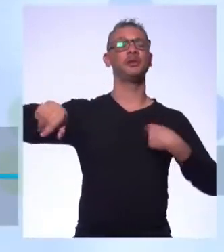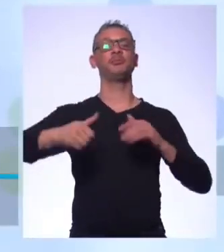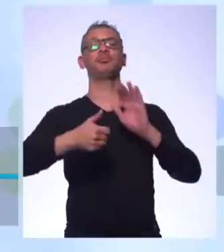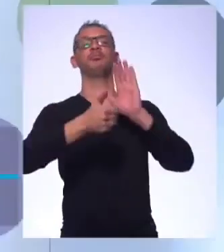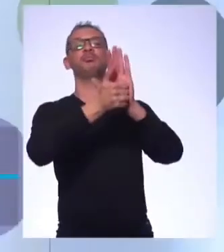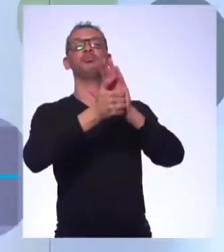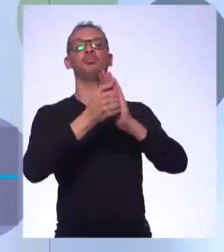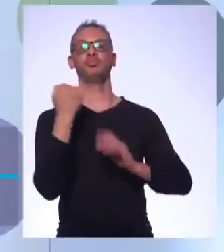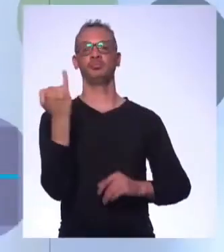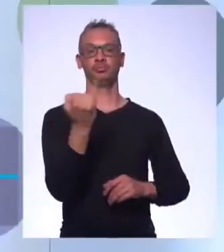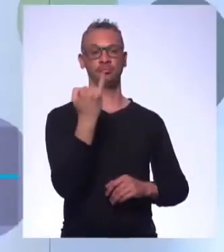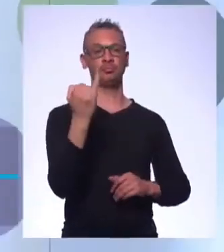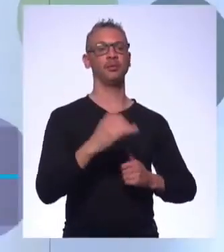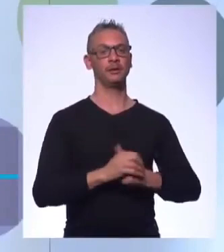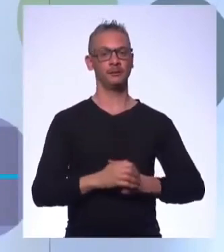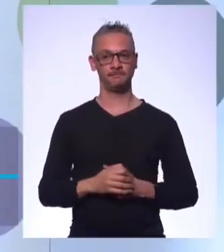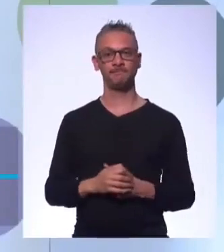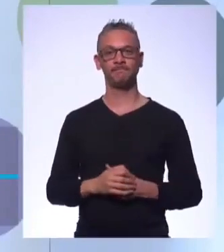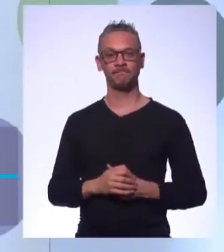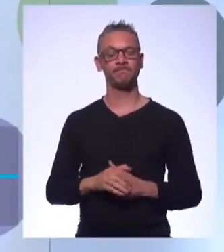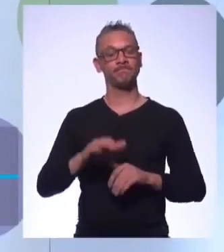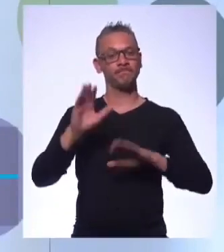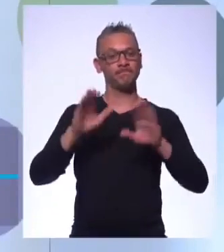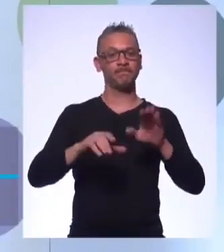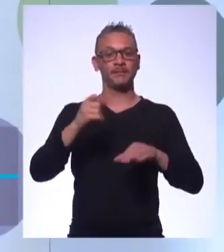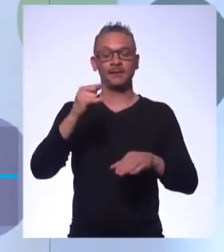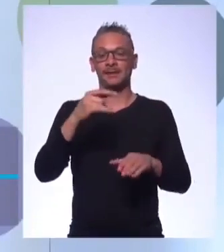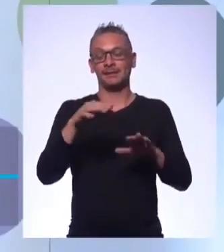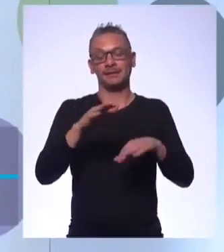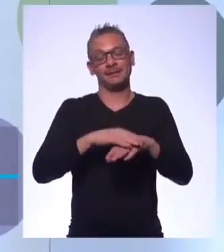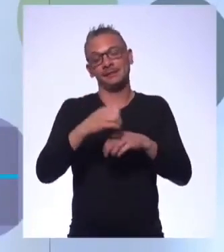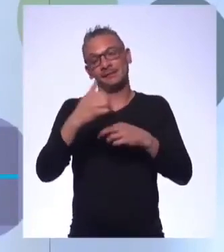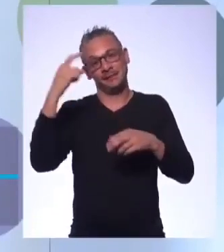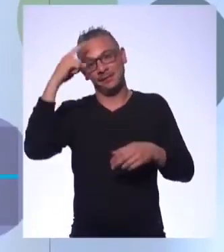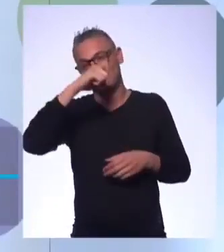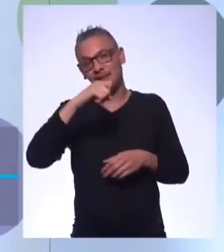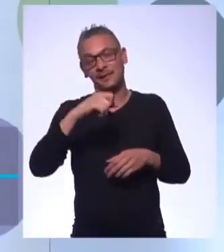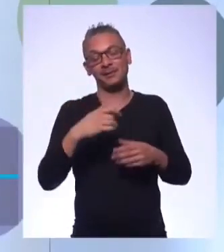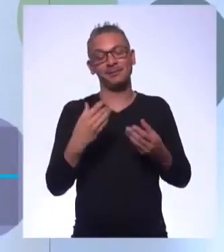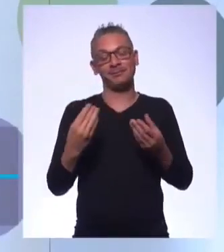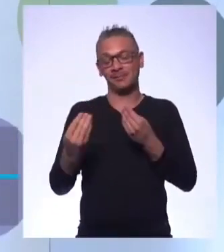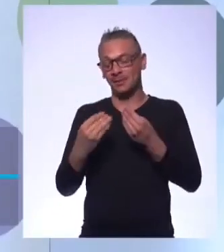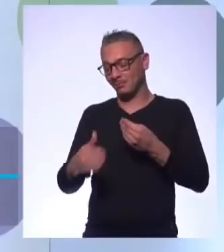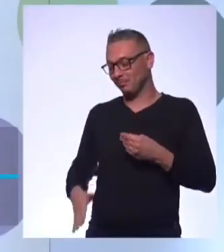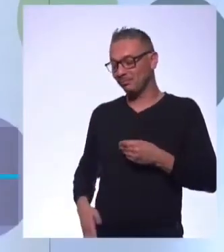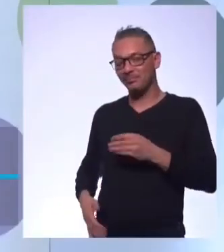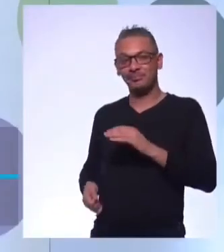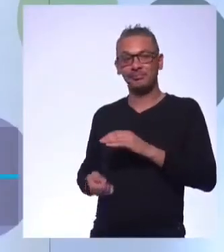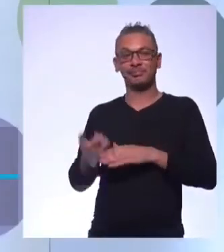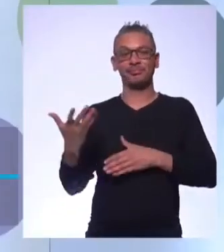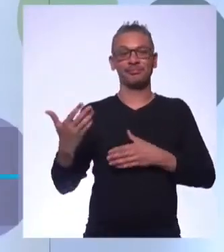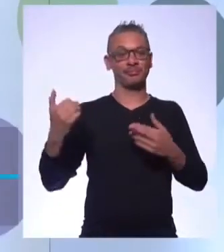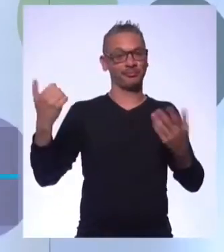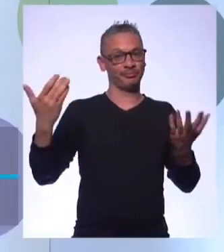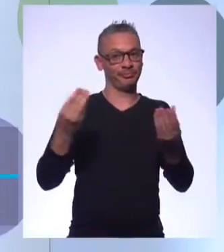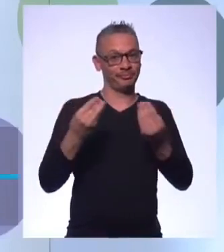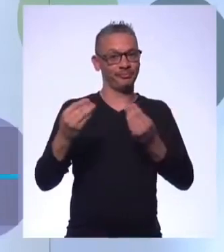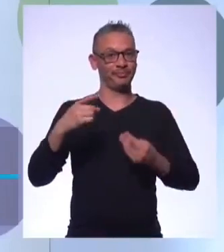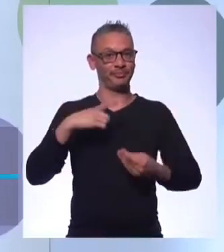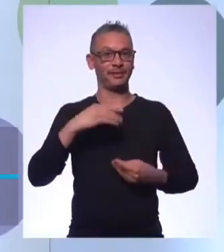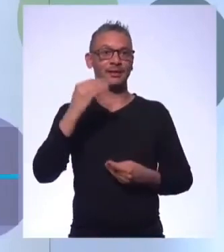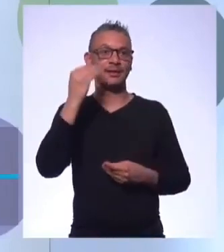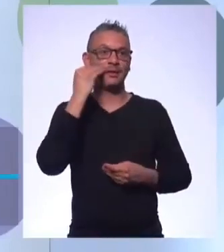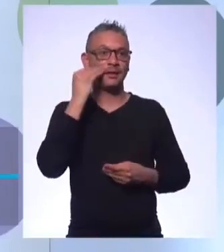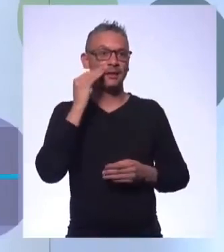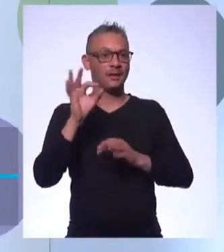com a opinião alheia. Muito bem. O ruim é quando mexe no nosso bolso, né, Maura? Aí é difícil, mas eu vou tentar, eu juro que